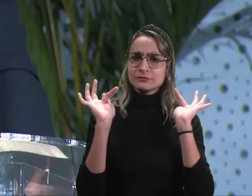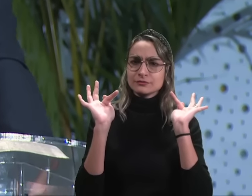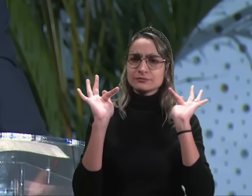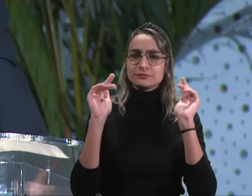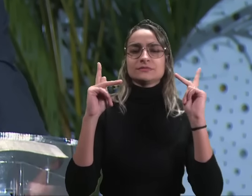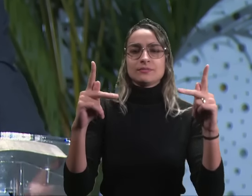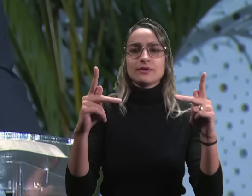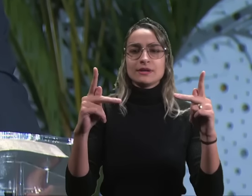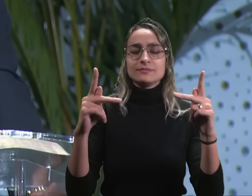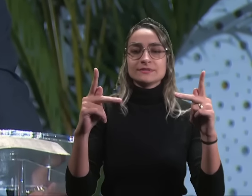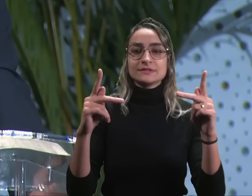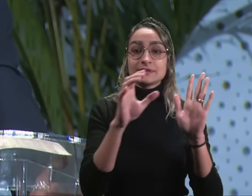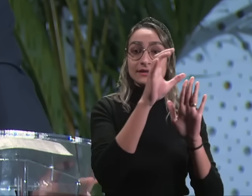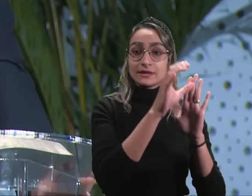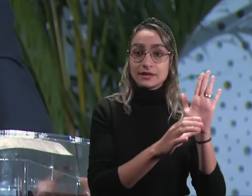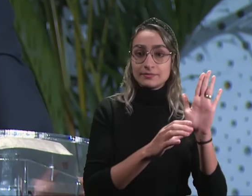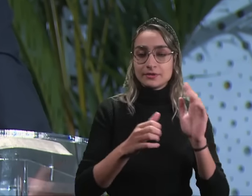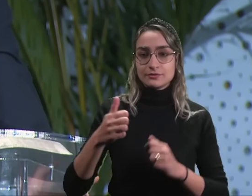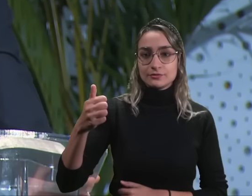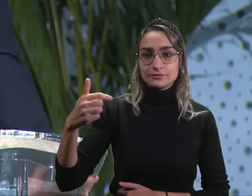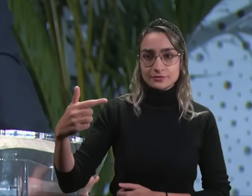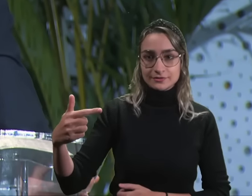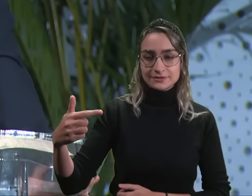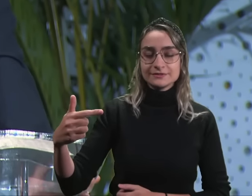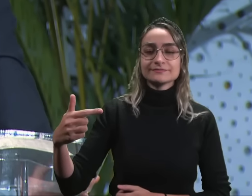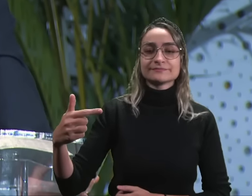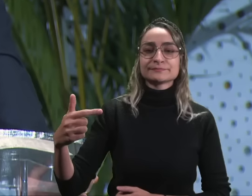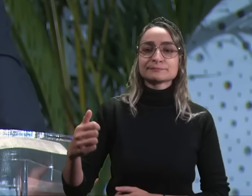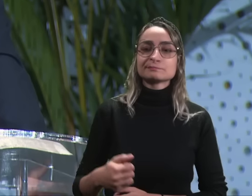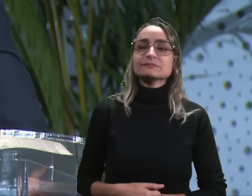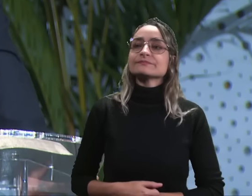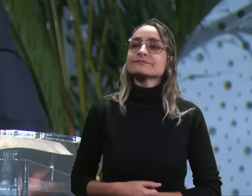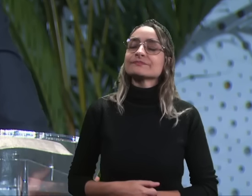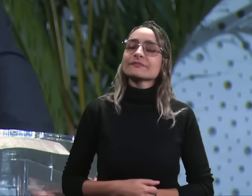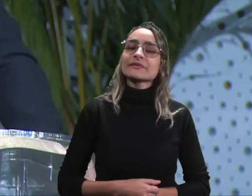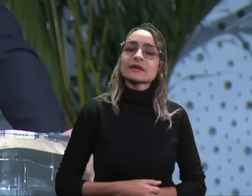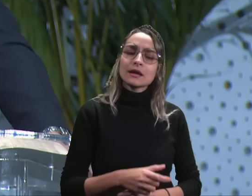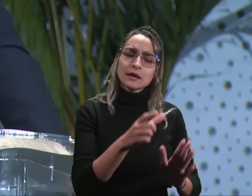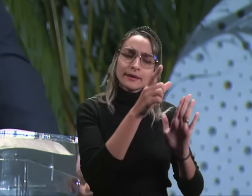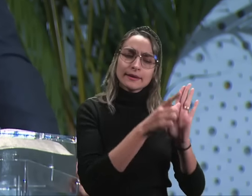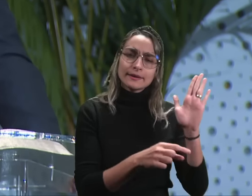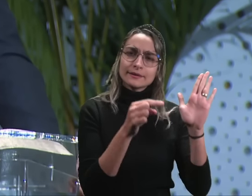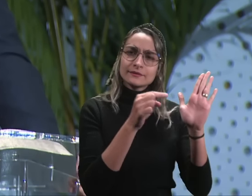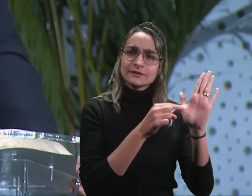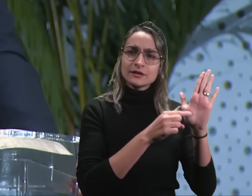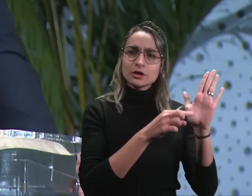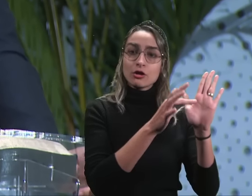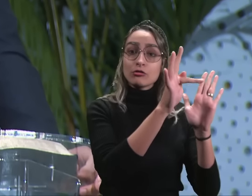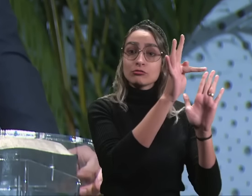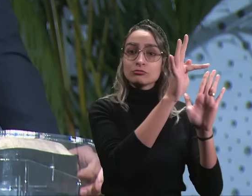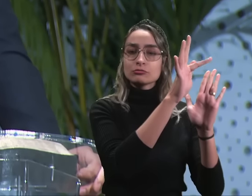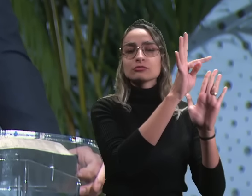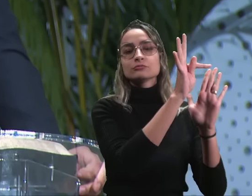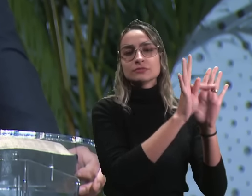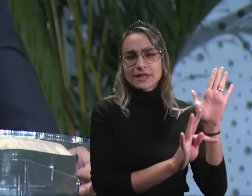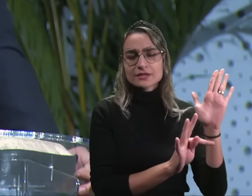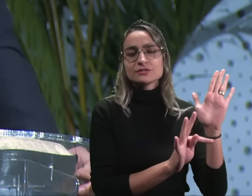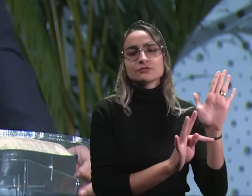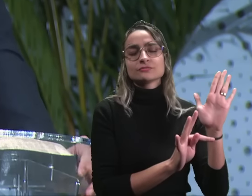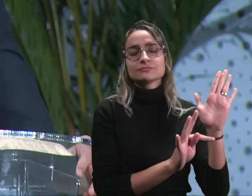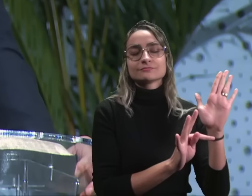aquele que é o texto o texto fundamental desses estudos que nós estamos fazendo